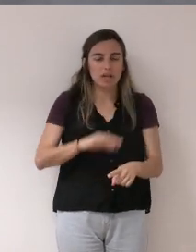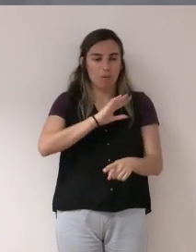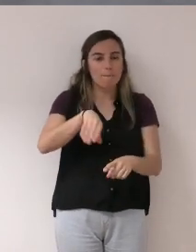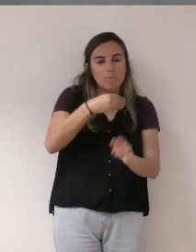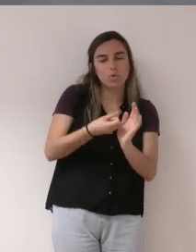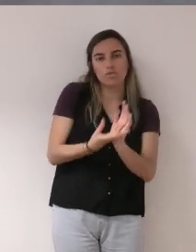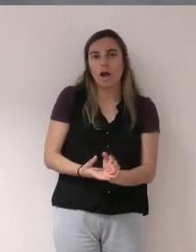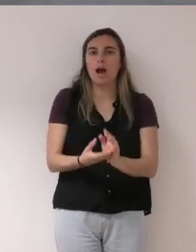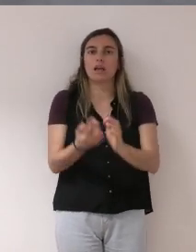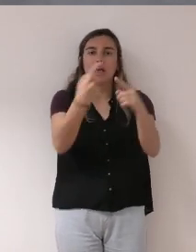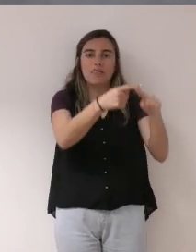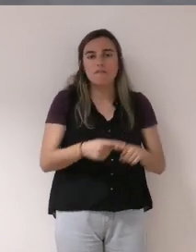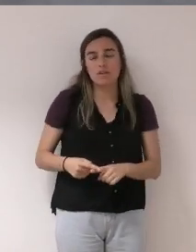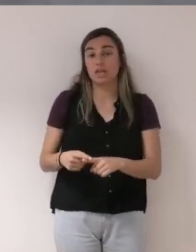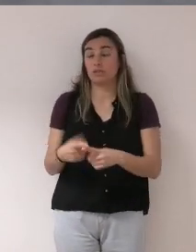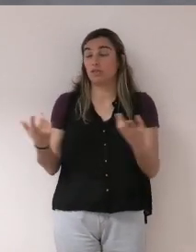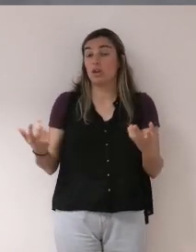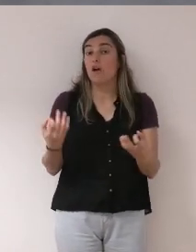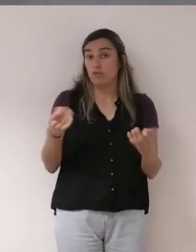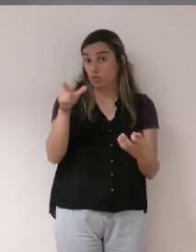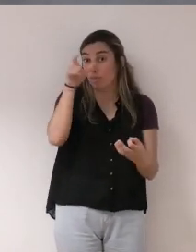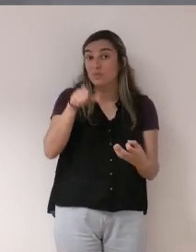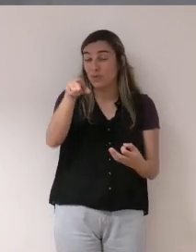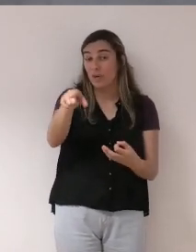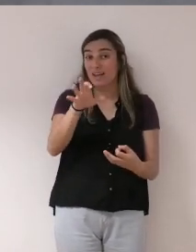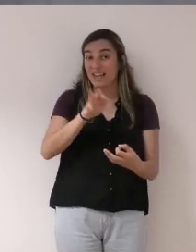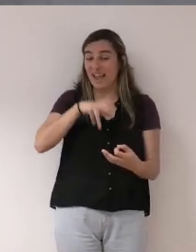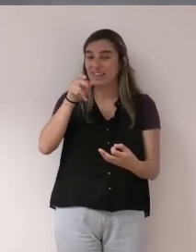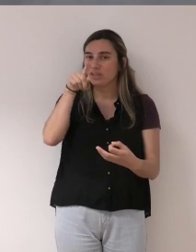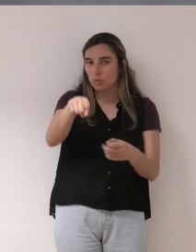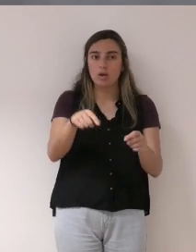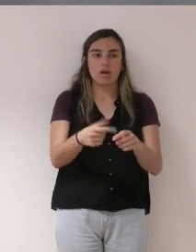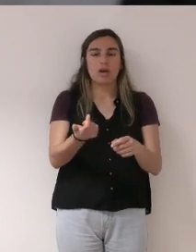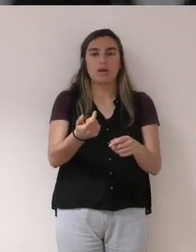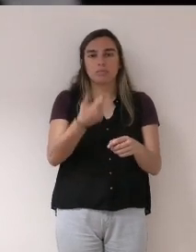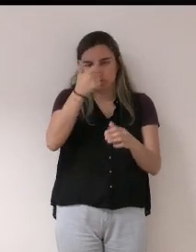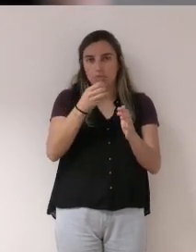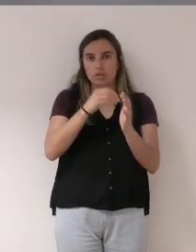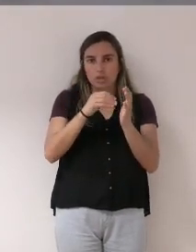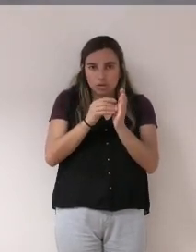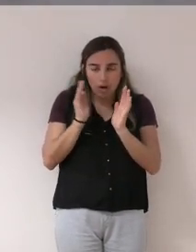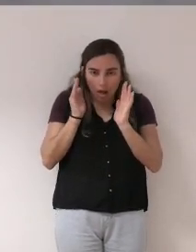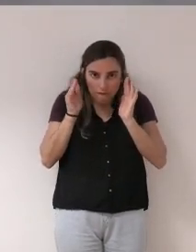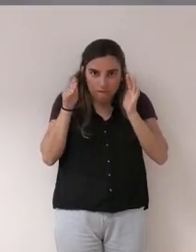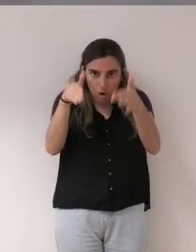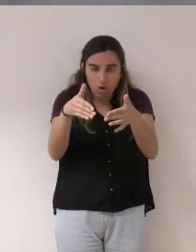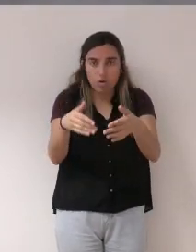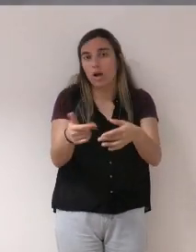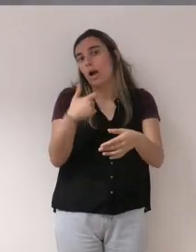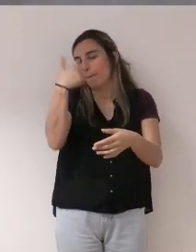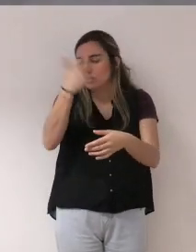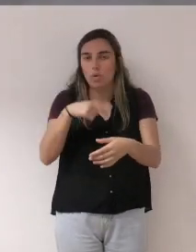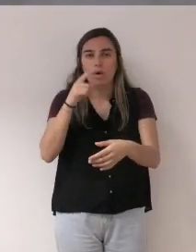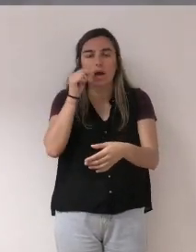trata são muito diversificados. O Helder não é aquele paradigma de escritor obsessivo, sei lá, como o Borges, que fala sempre,